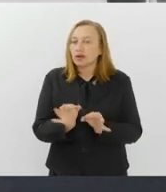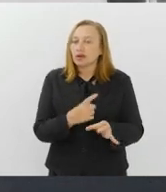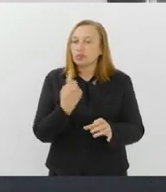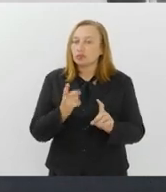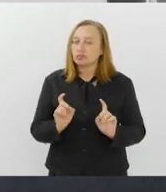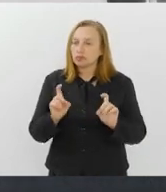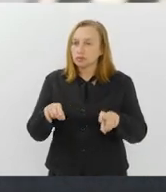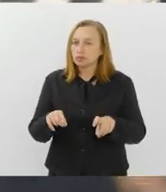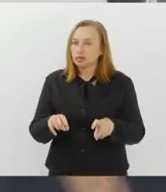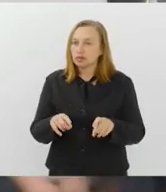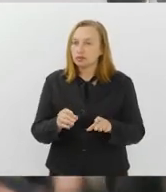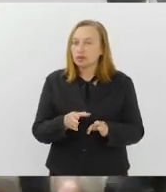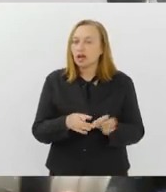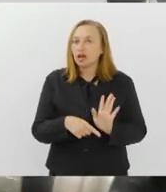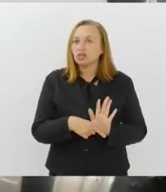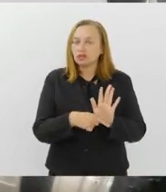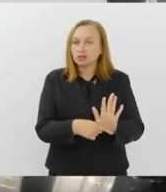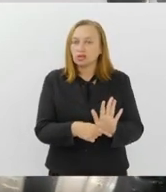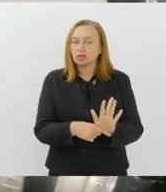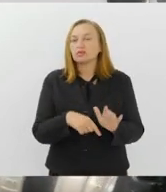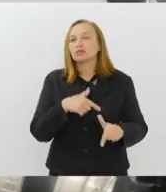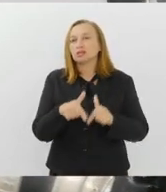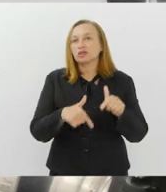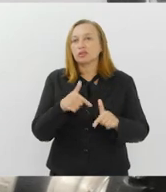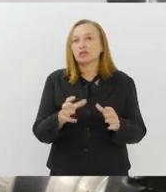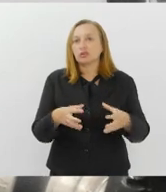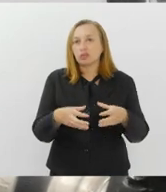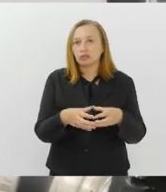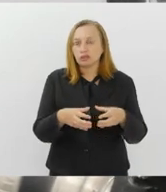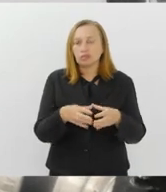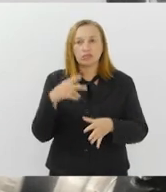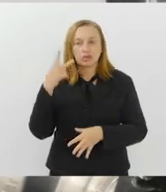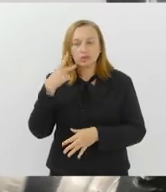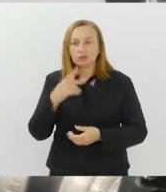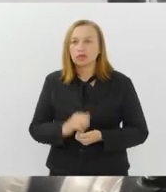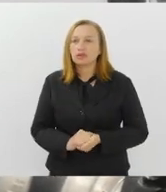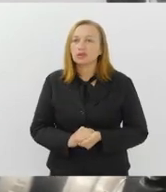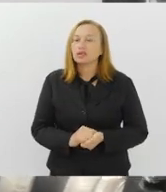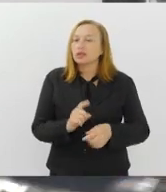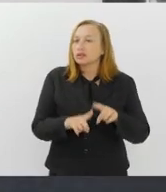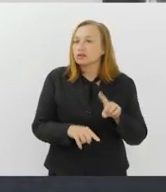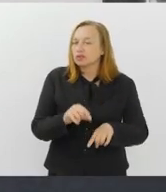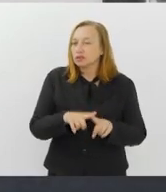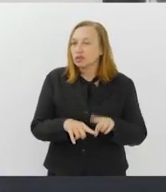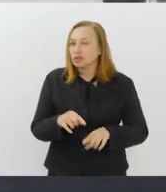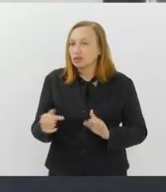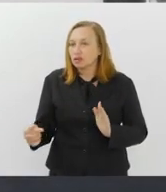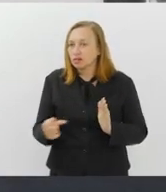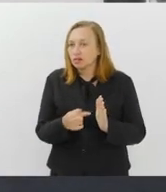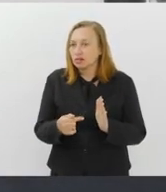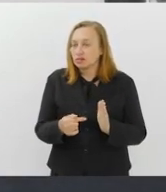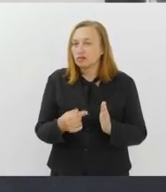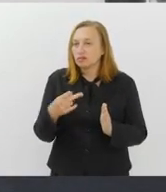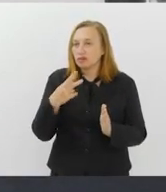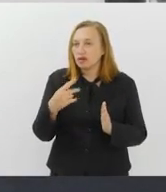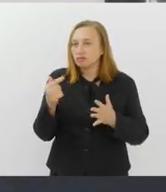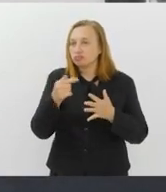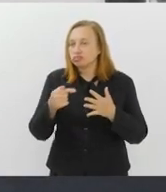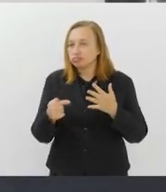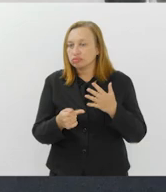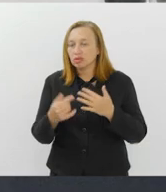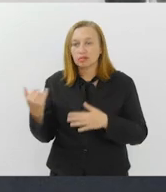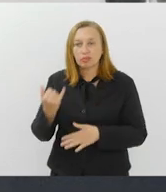auxiliar nos trabalhos dessa comissão parlamentar. Esse material aborda pontos relevantes que recebemos